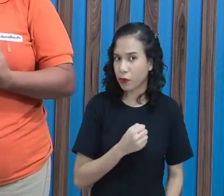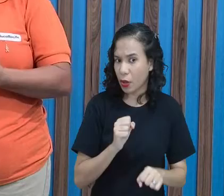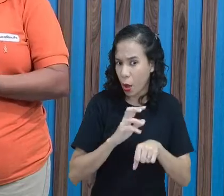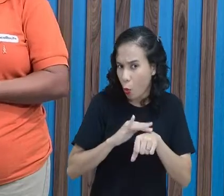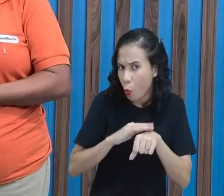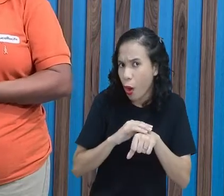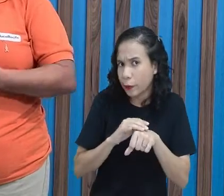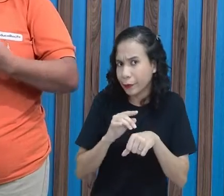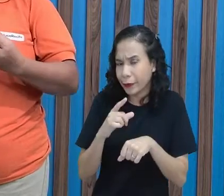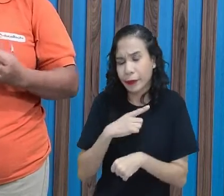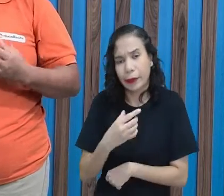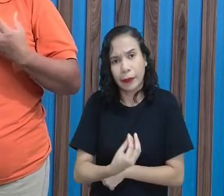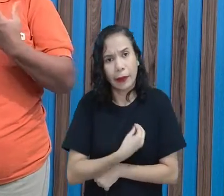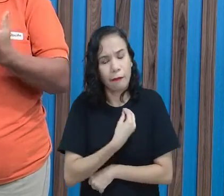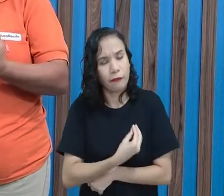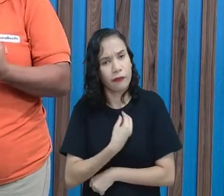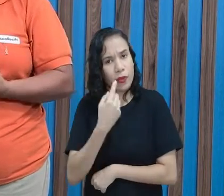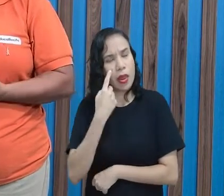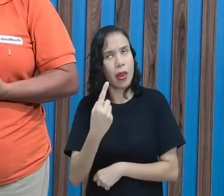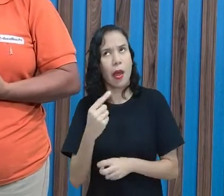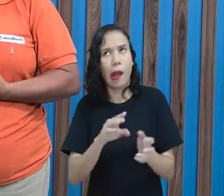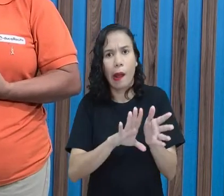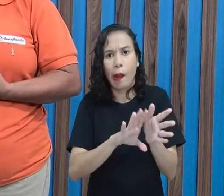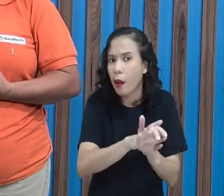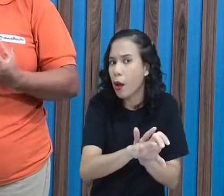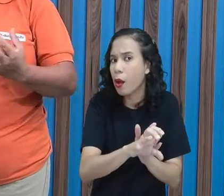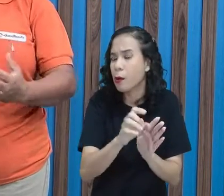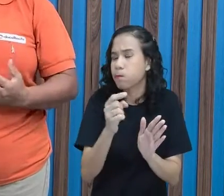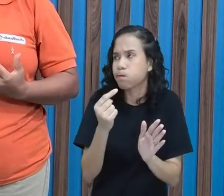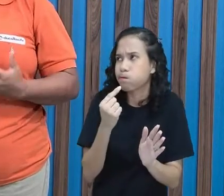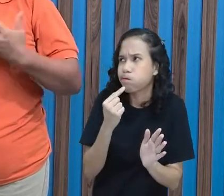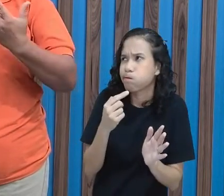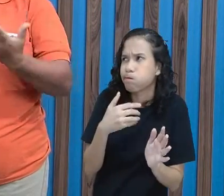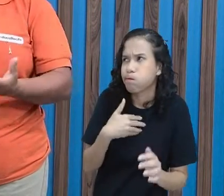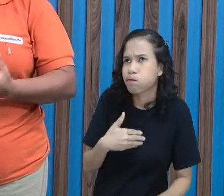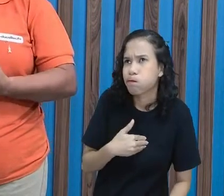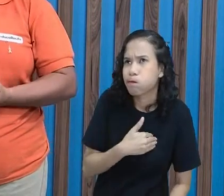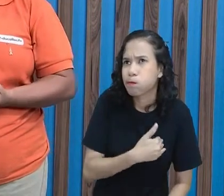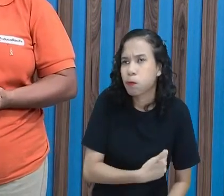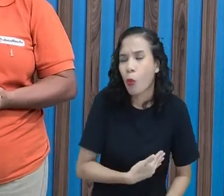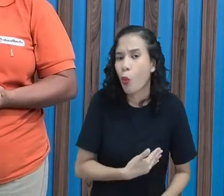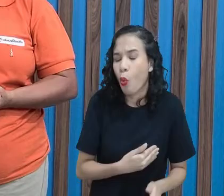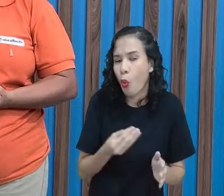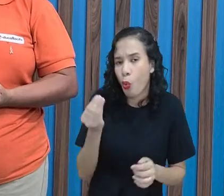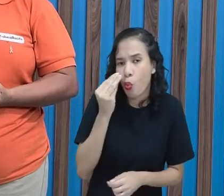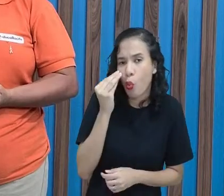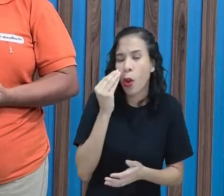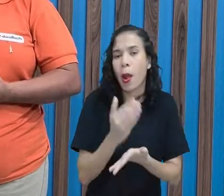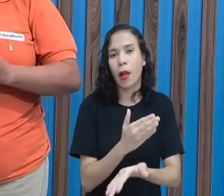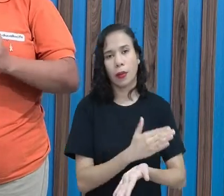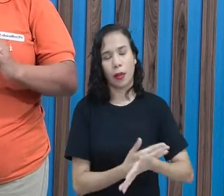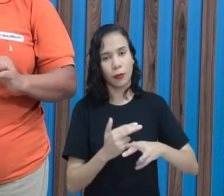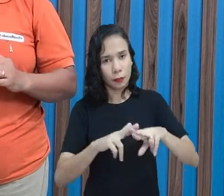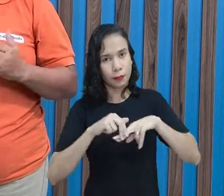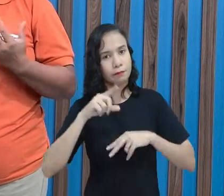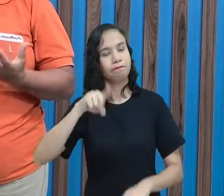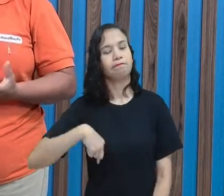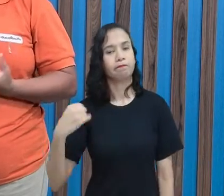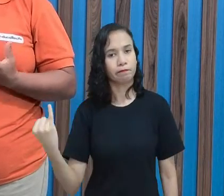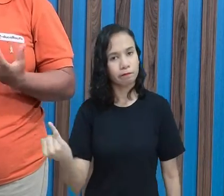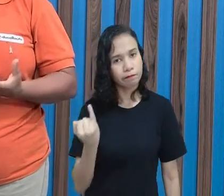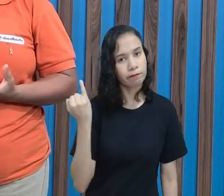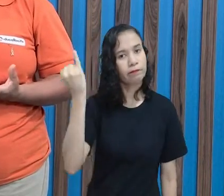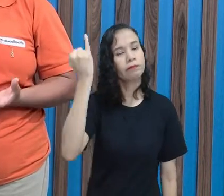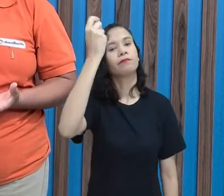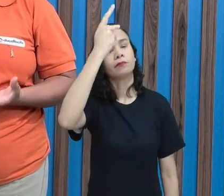por exemplo, de ter um câncer, por exemplo, e você poder cuidar de forma precoce. Então, é